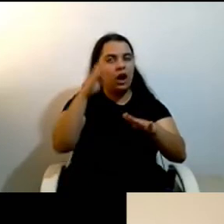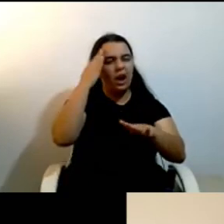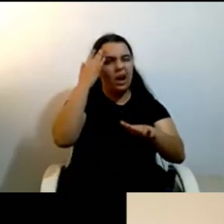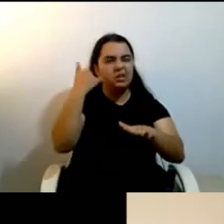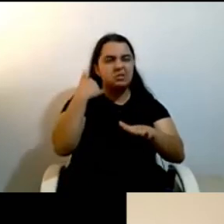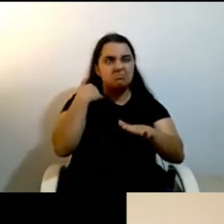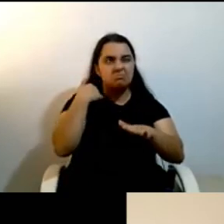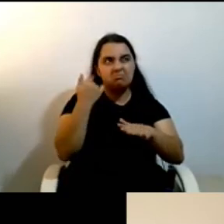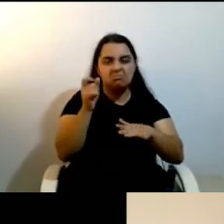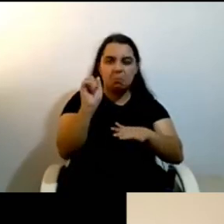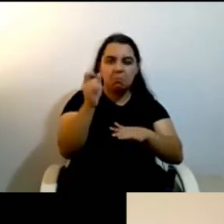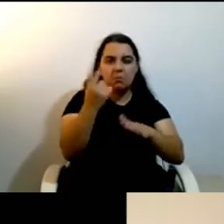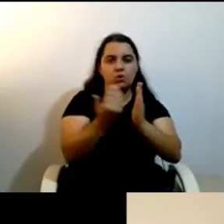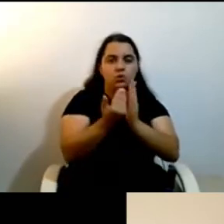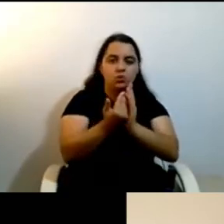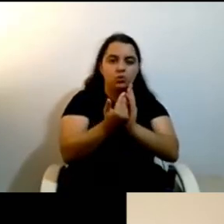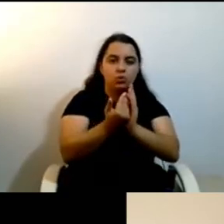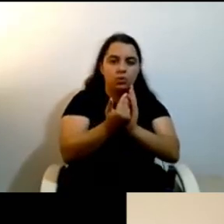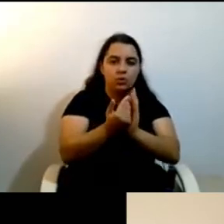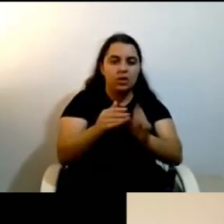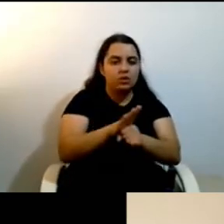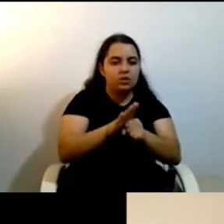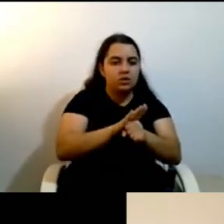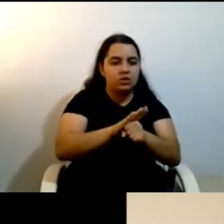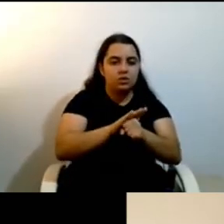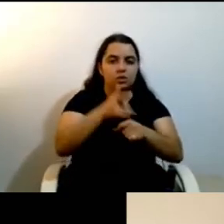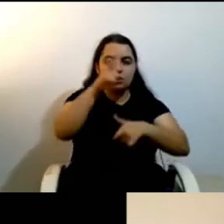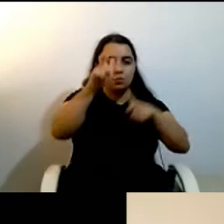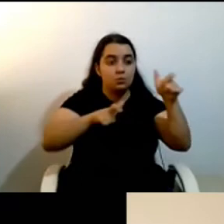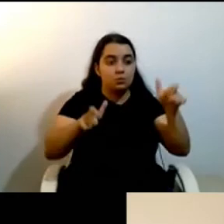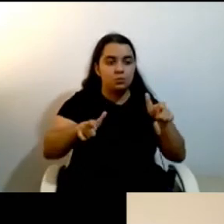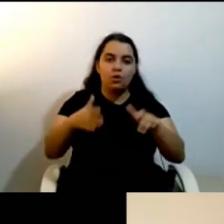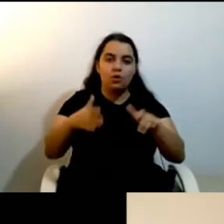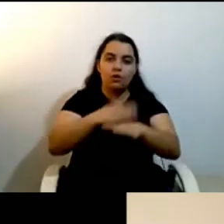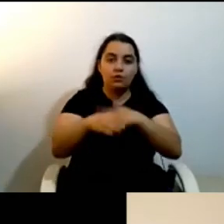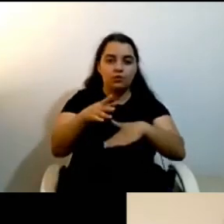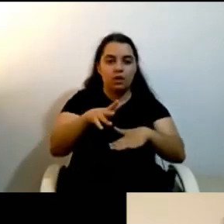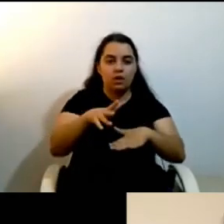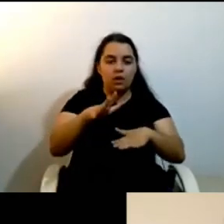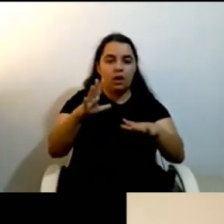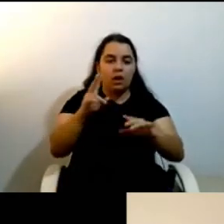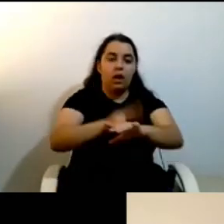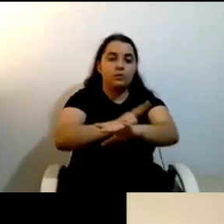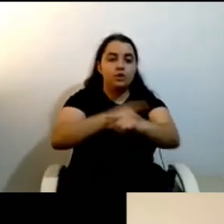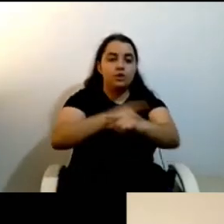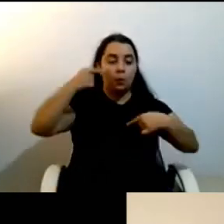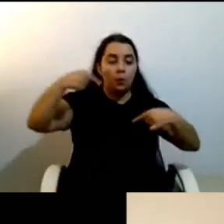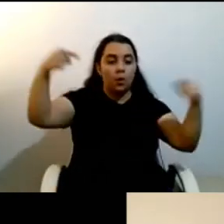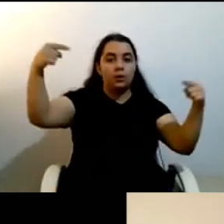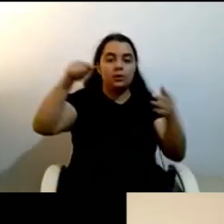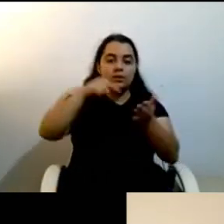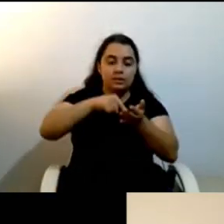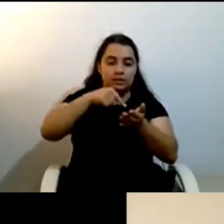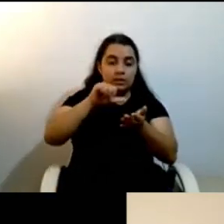foi o primeiro estudo, sobre a situação das pessoas com deficiência na administração pública portuguesa central. E foi aí que